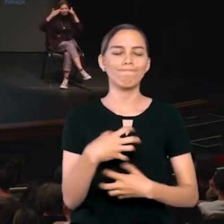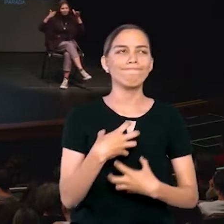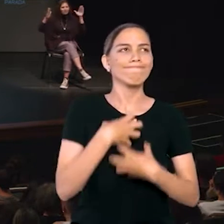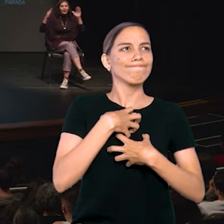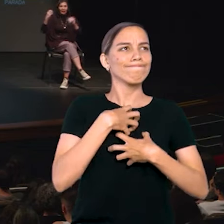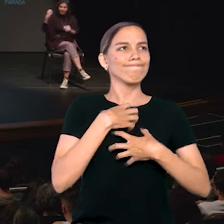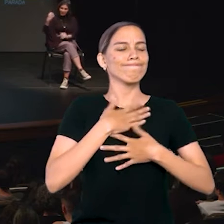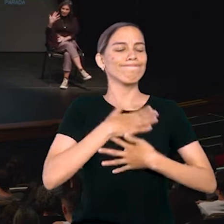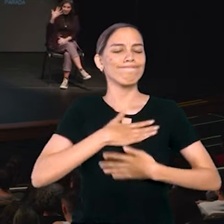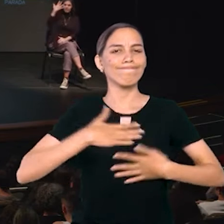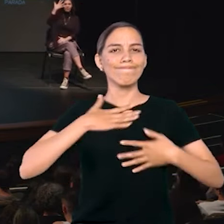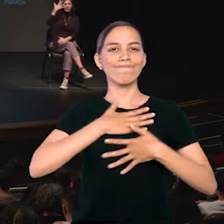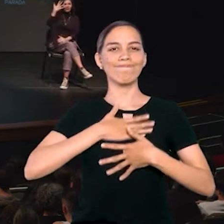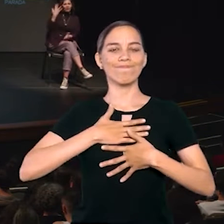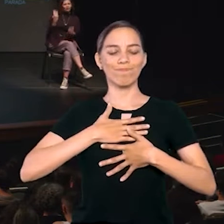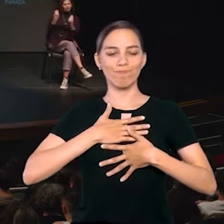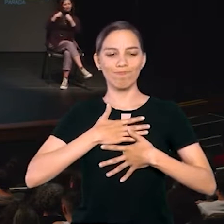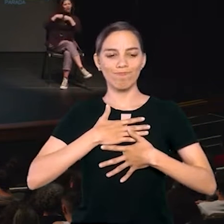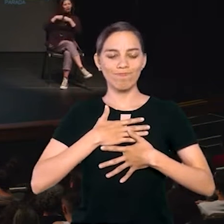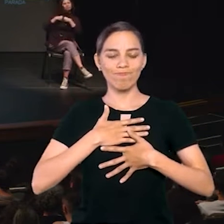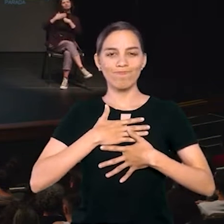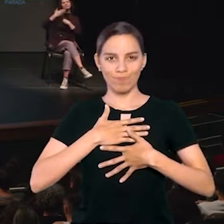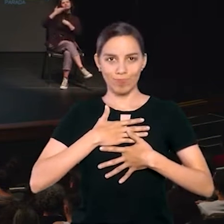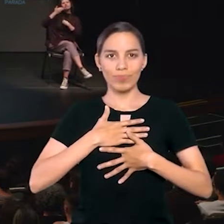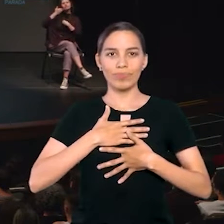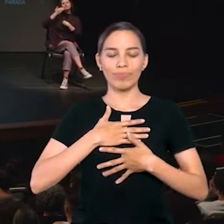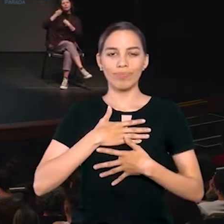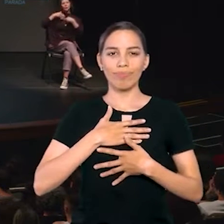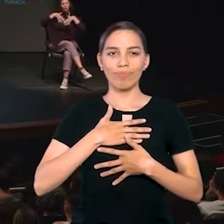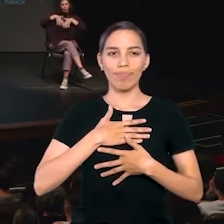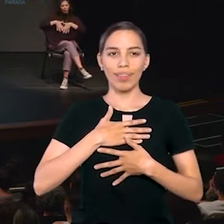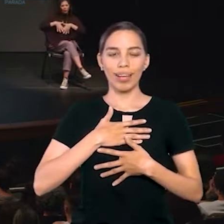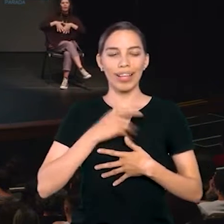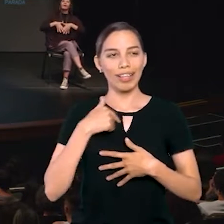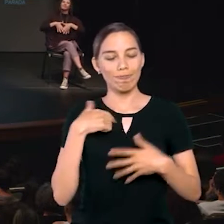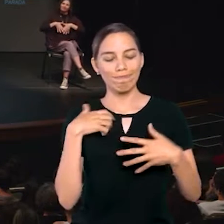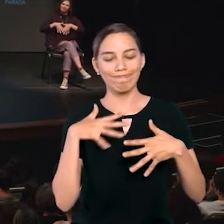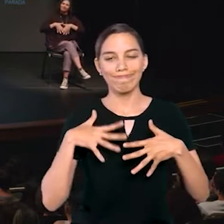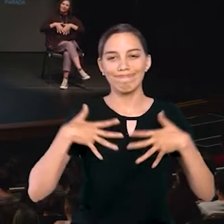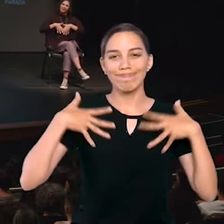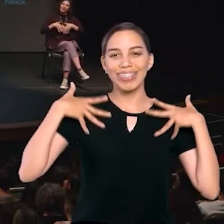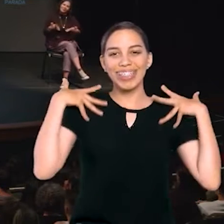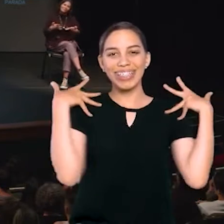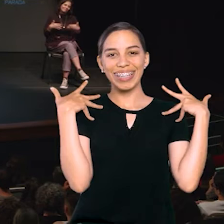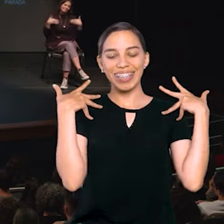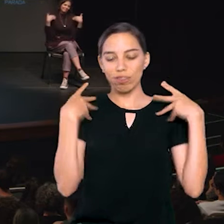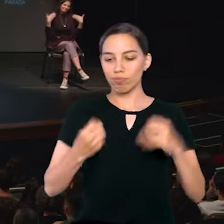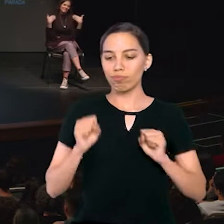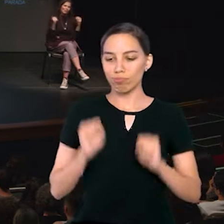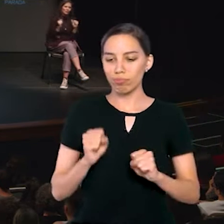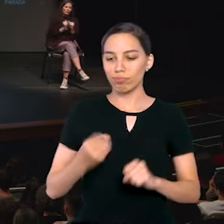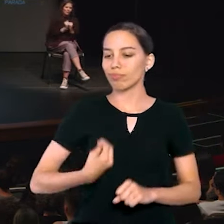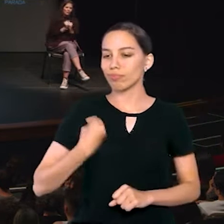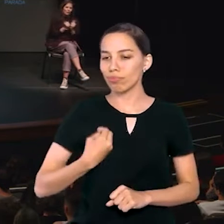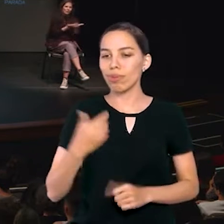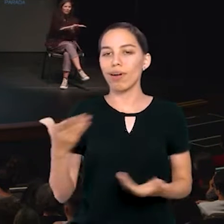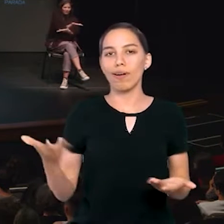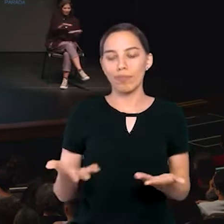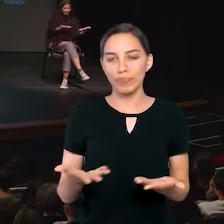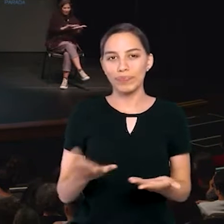e nutre de maneira profunda, e me alegra imensamente poder fazer parte desse